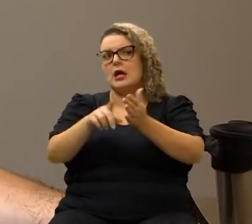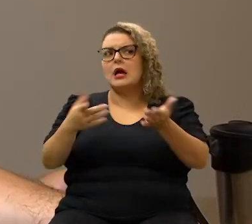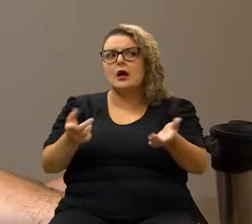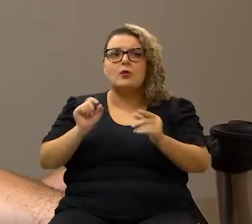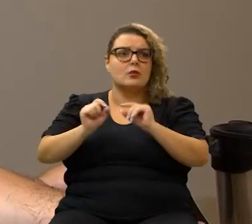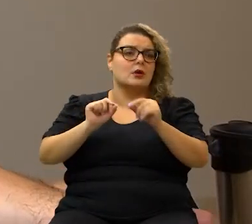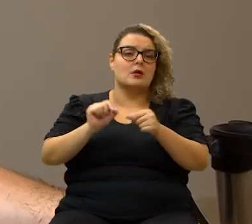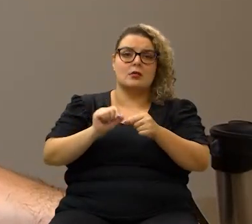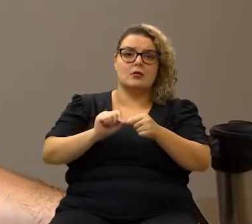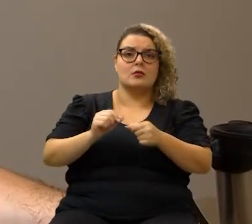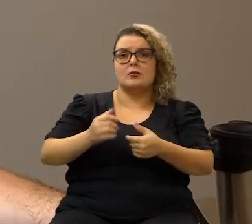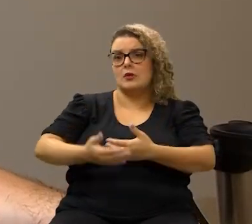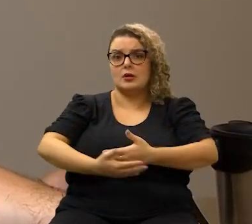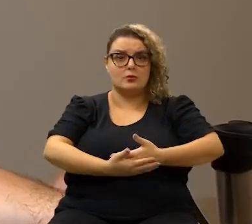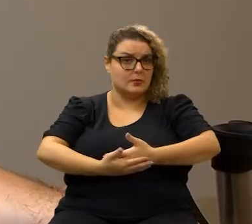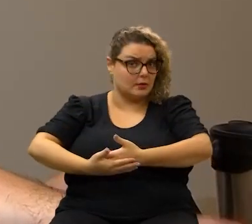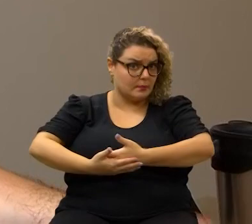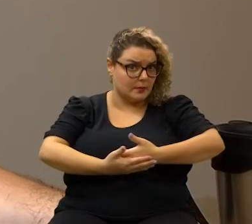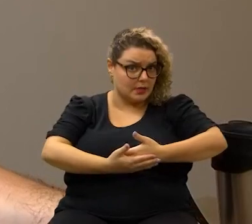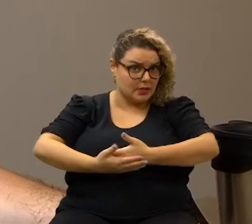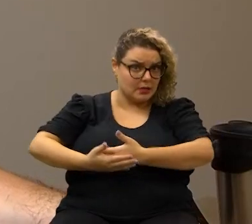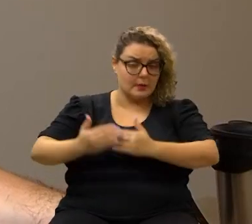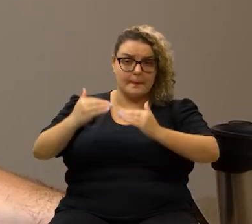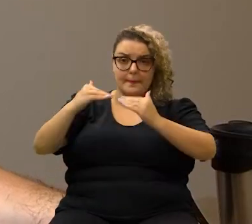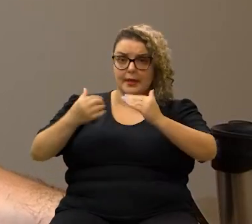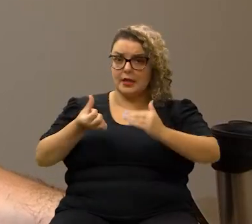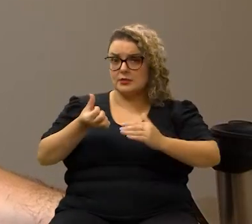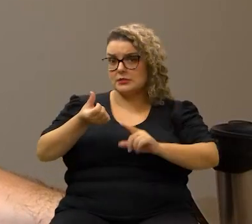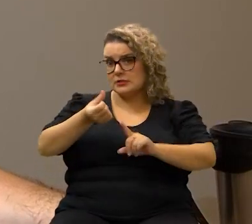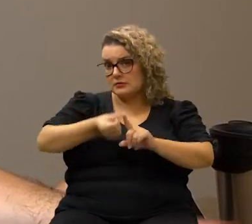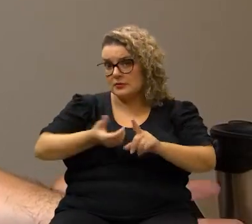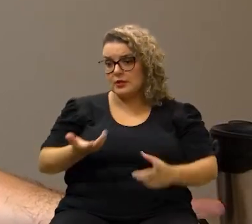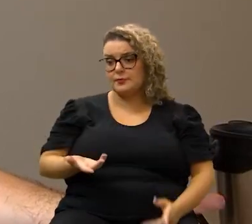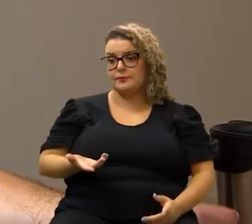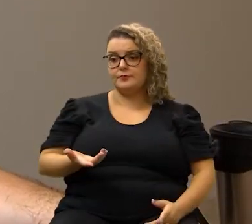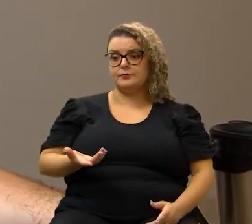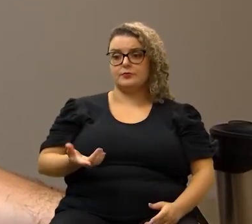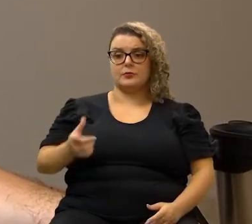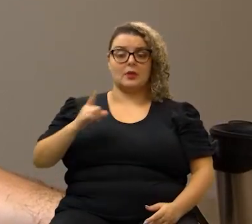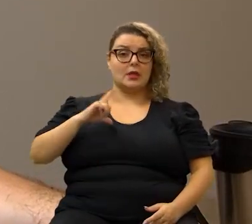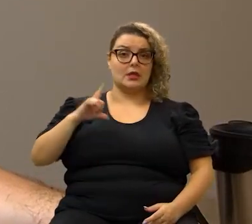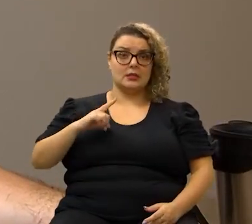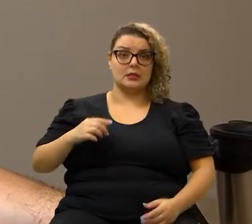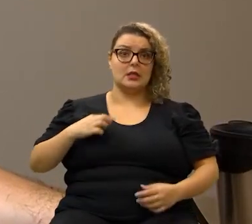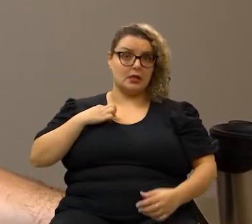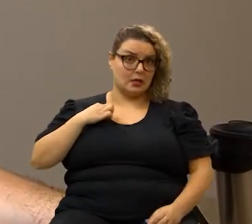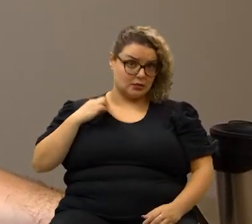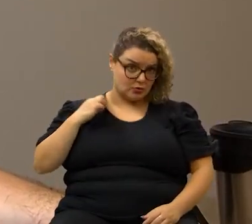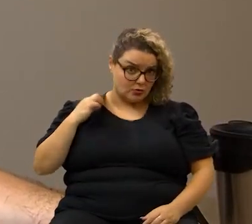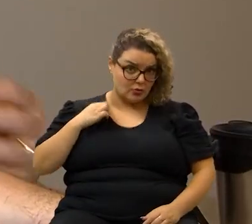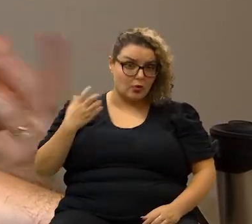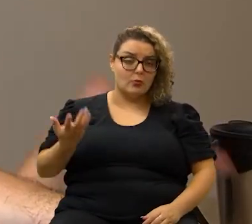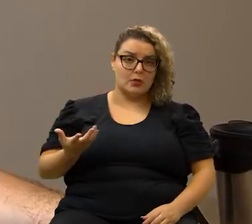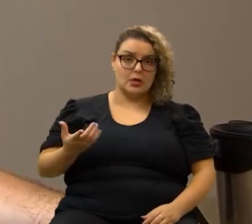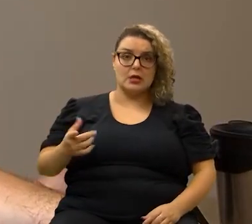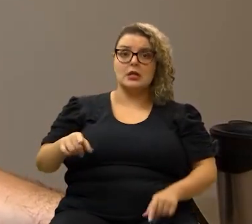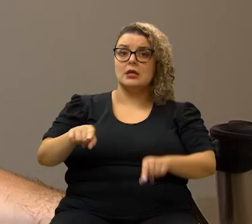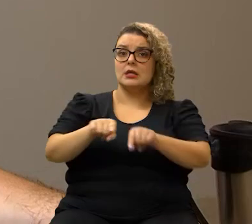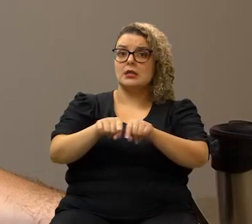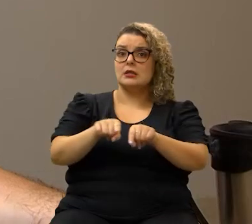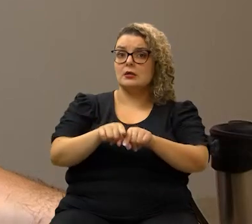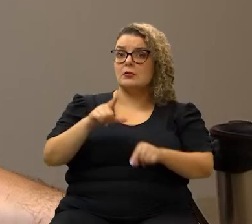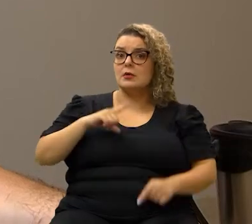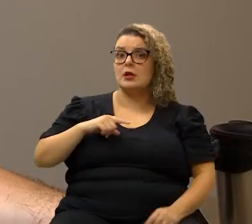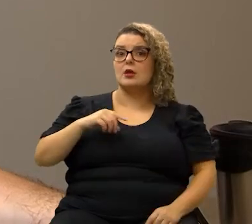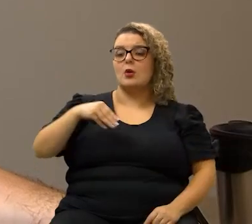bebês porque podem perguntar Ah então o que é que eu faço com uma criança que menos de 6 meses então ó existe as roupinhas